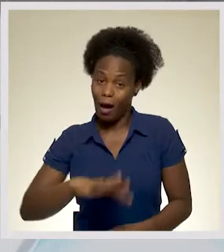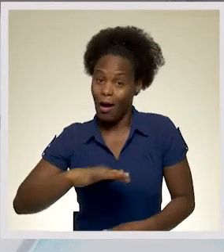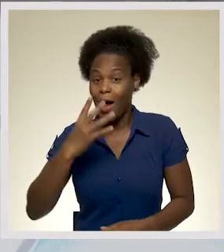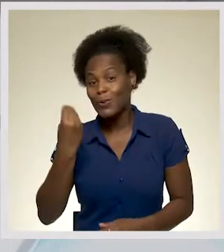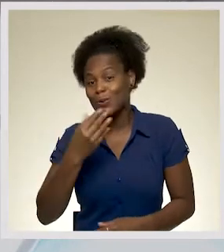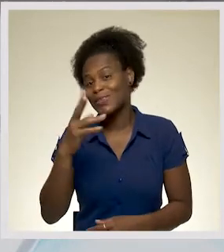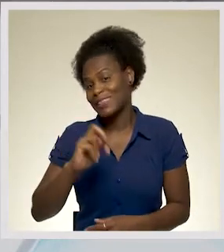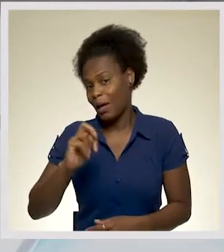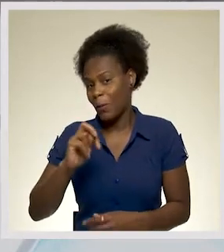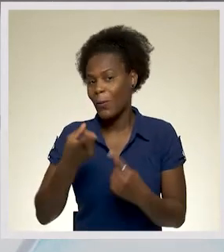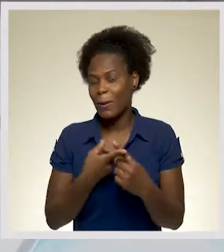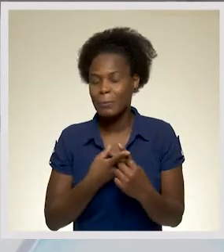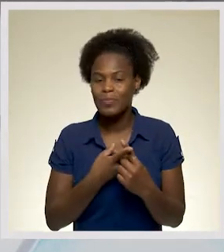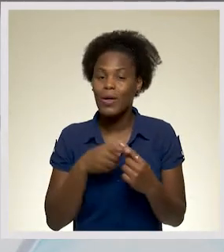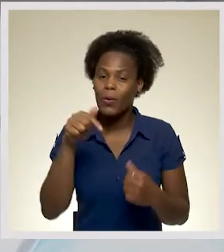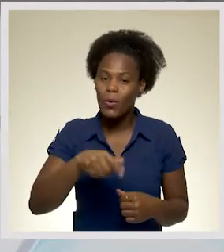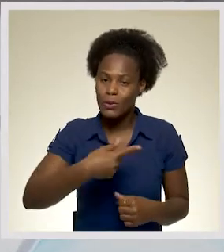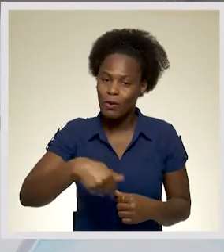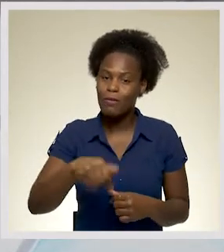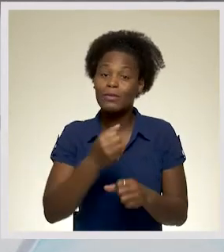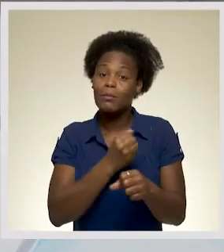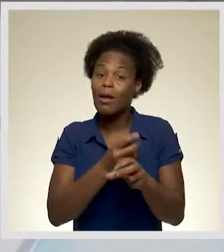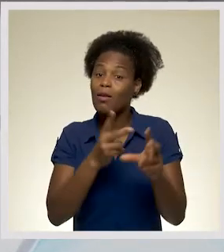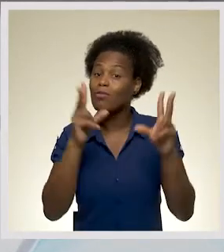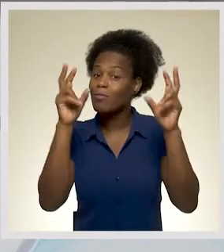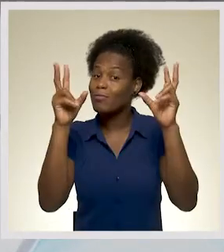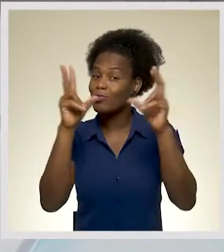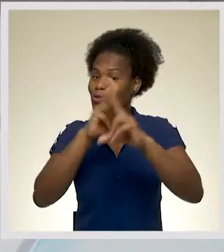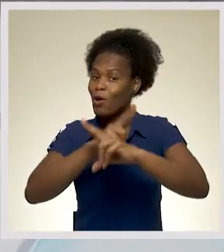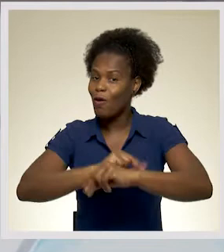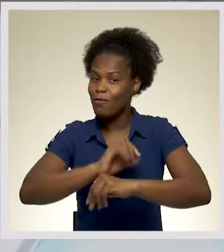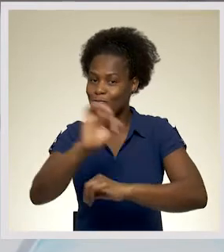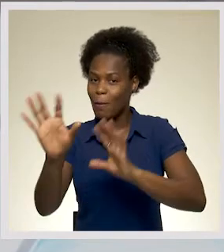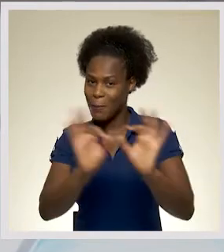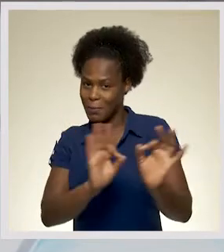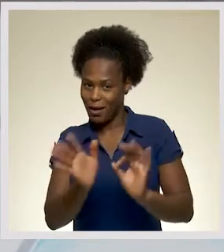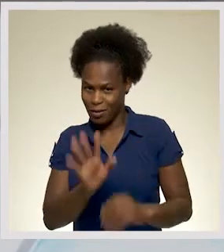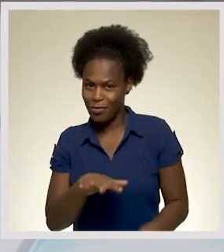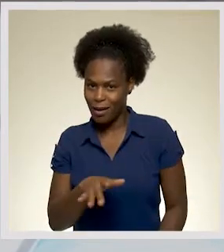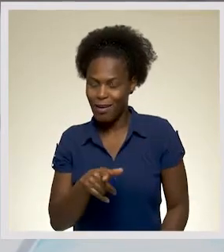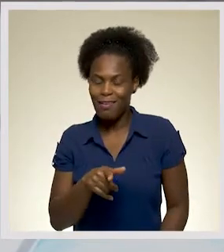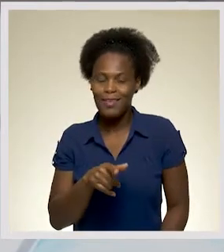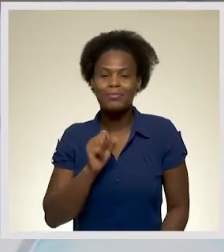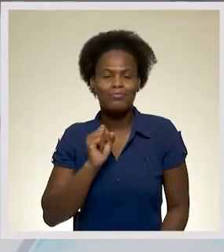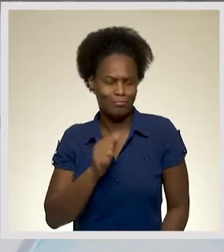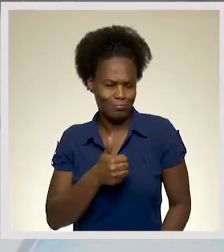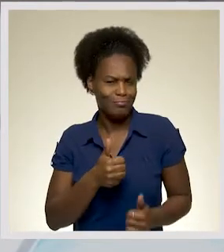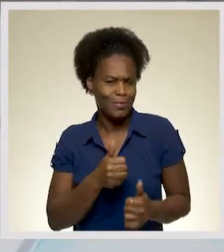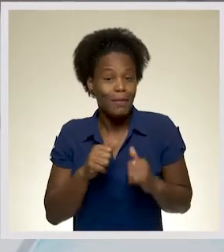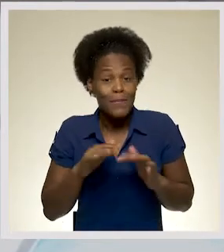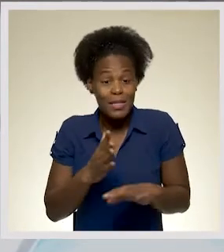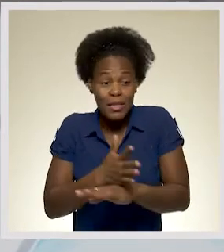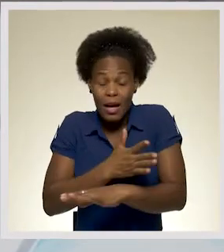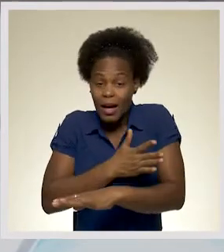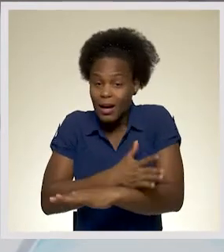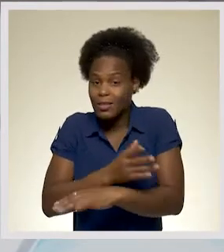hoje vamos trabalhar conteúdo novo, meninos. Estão preparados? Pois é, mas antes